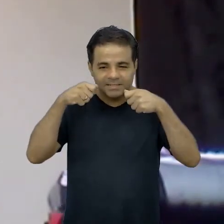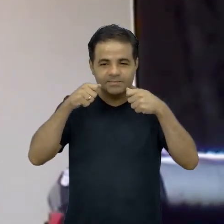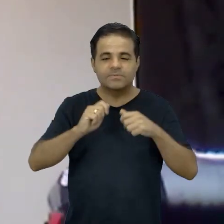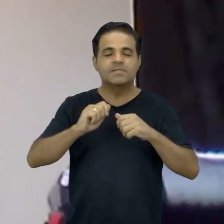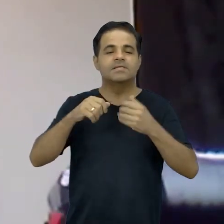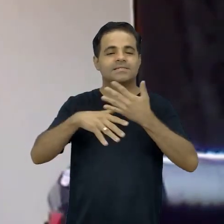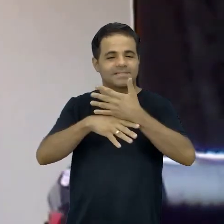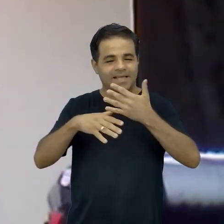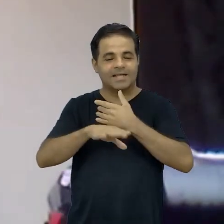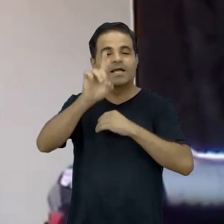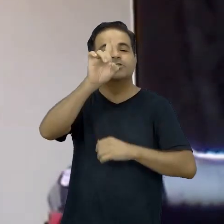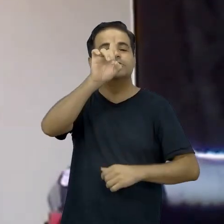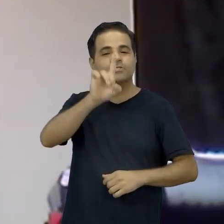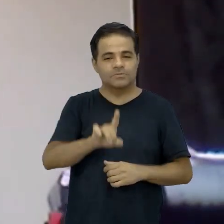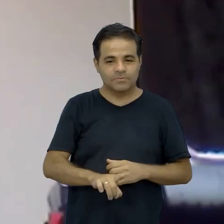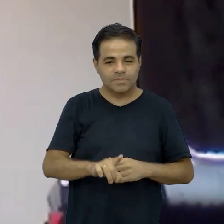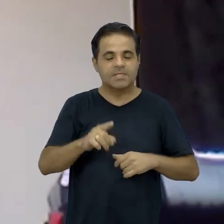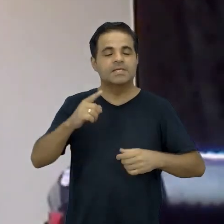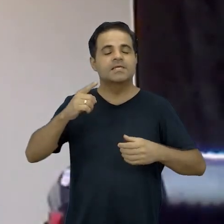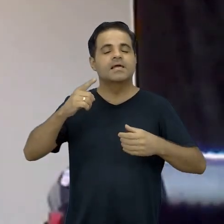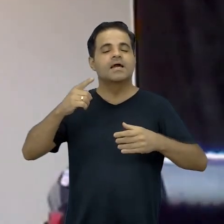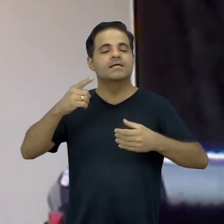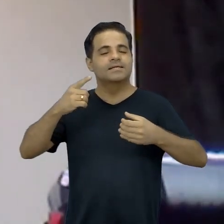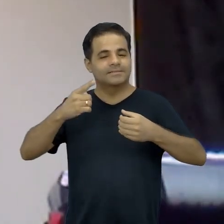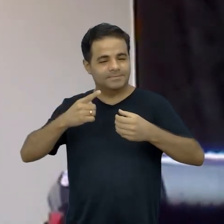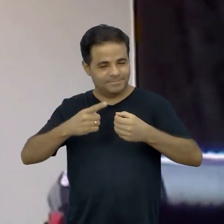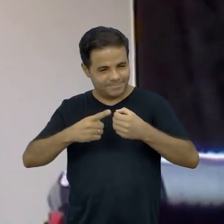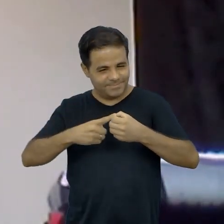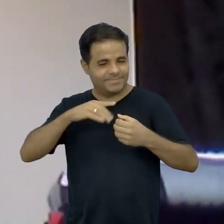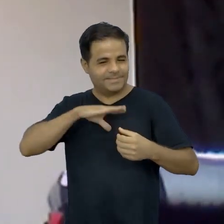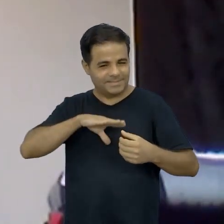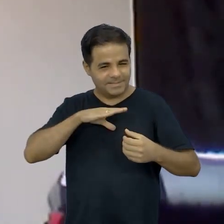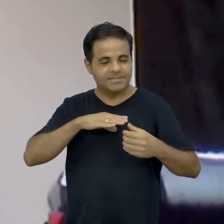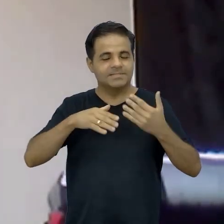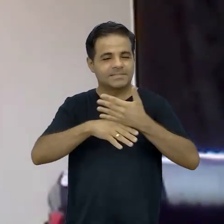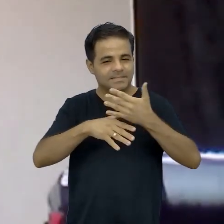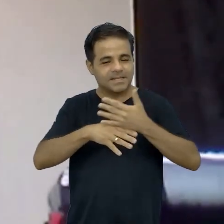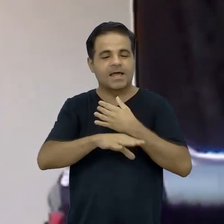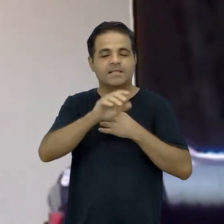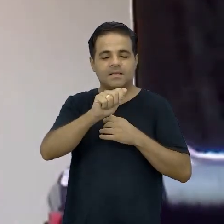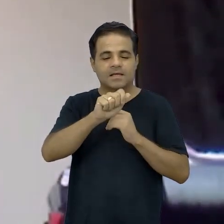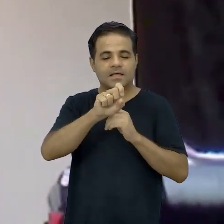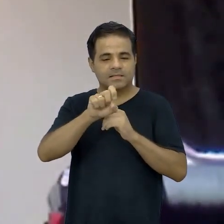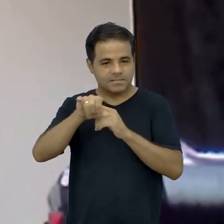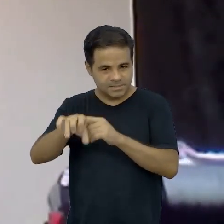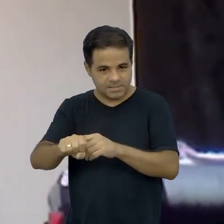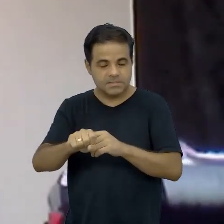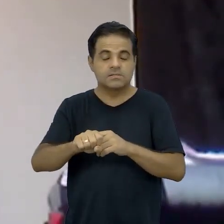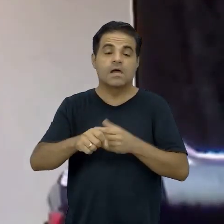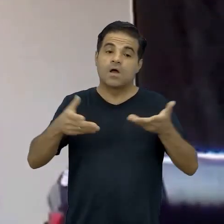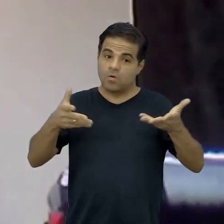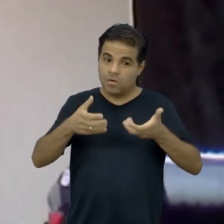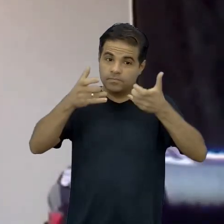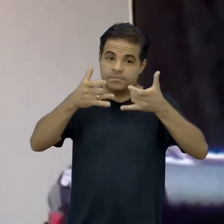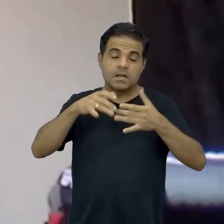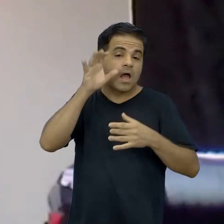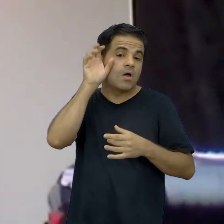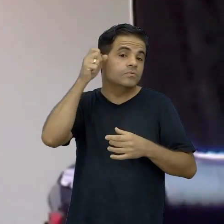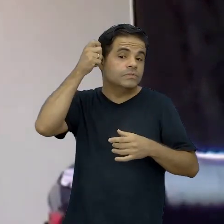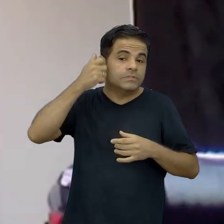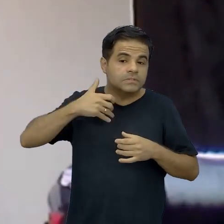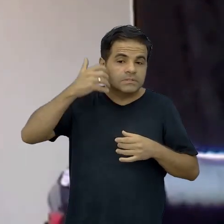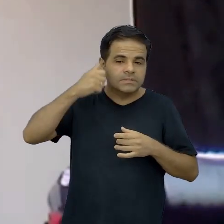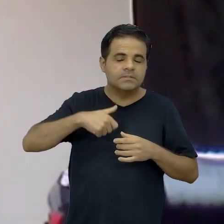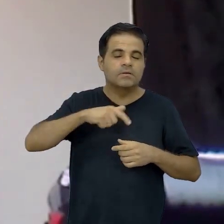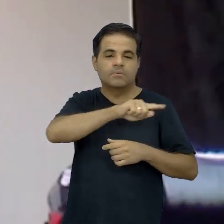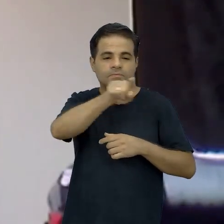de Assis. Vou fazer uma audiodescrição para que vocês, pelo menos, visualizem, né, quem